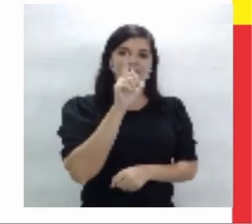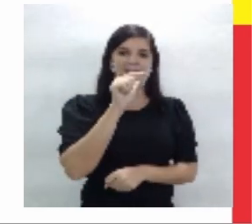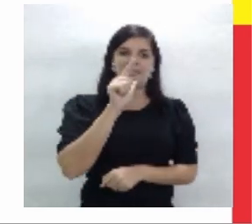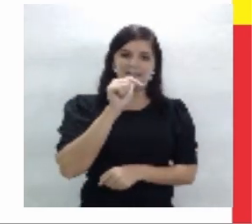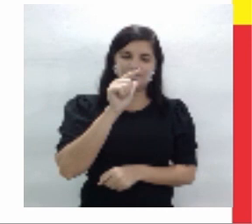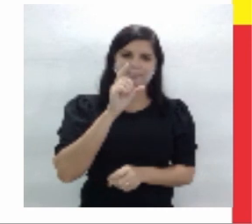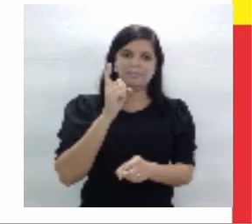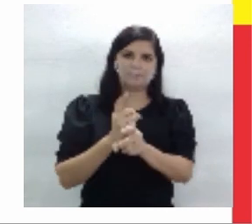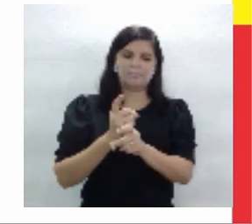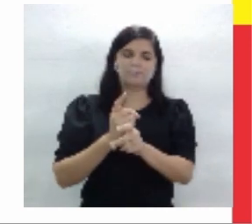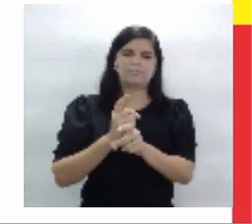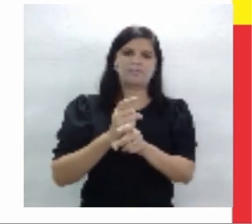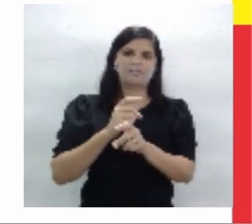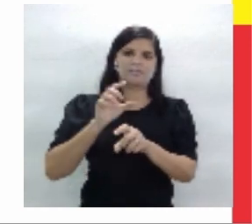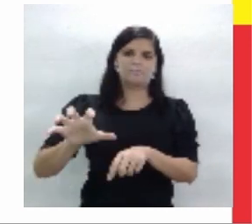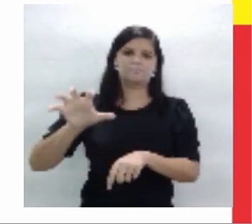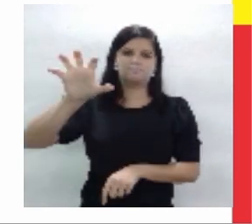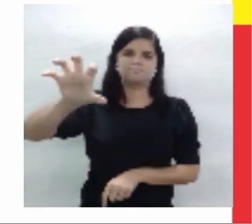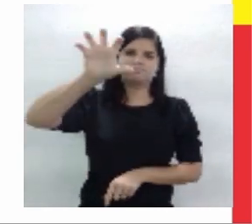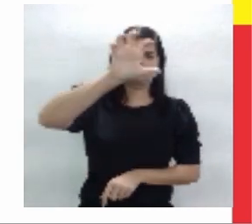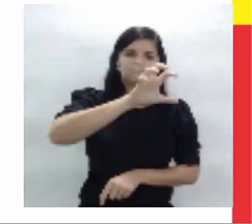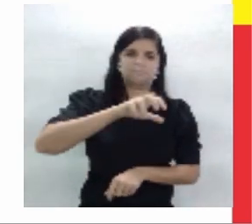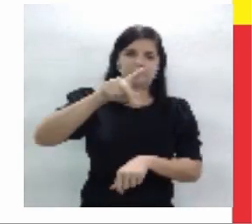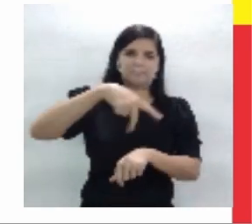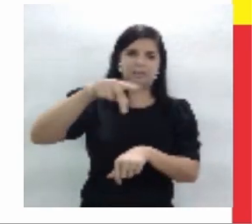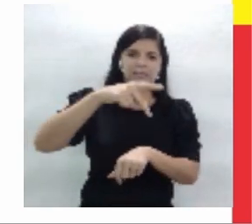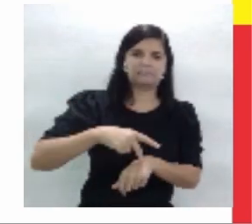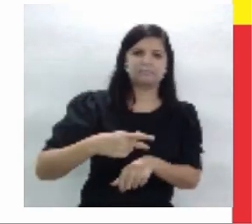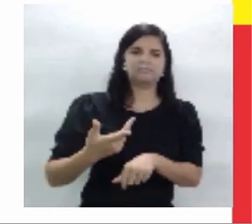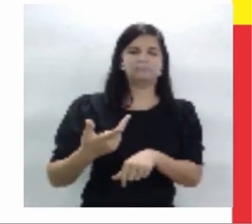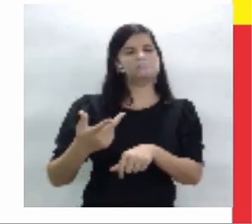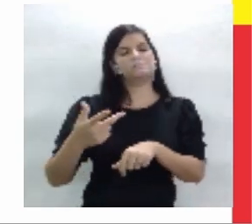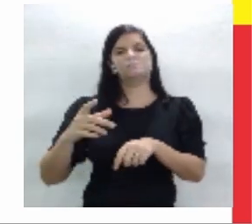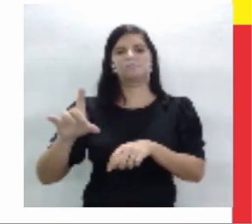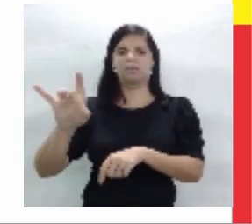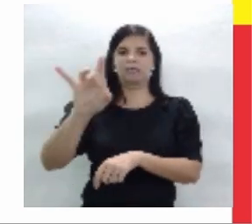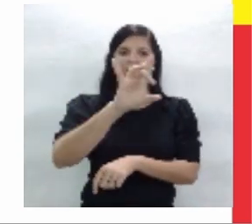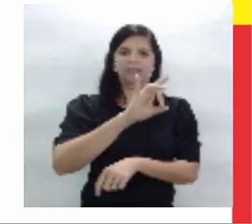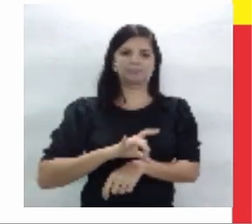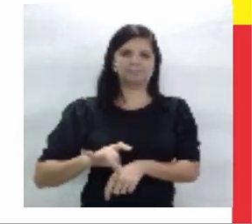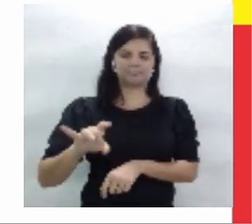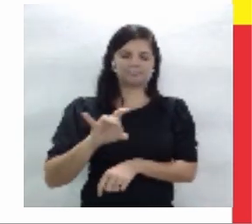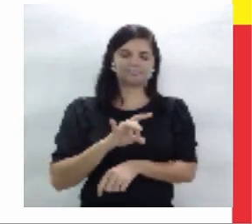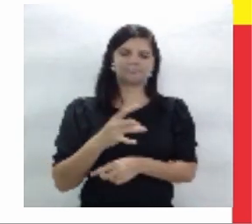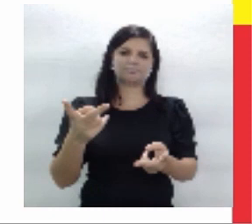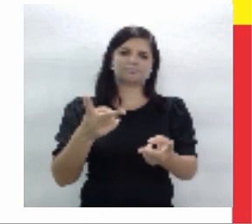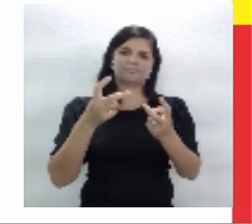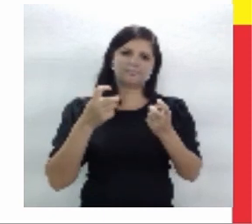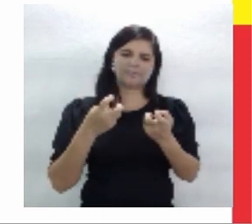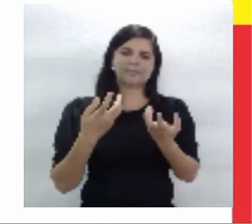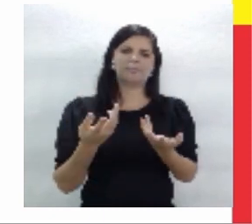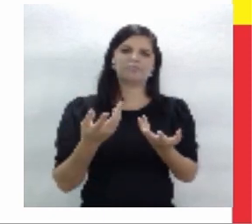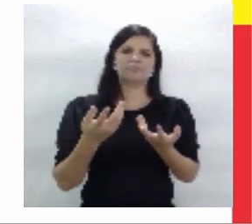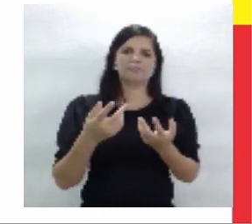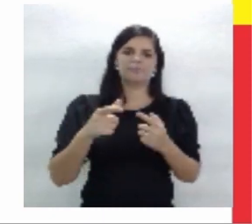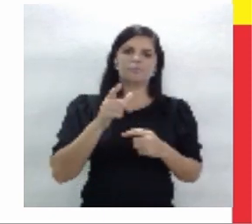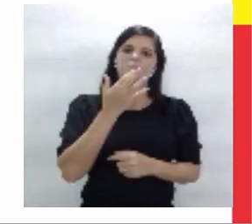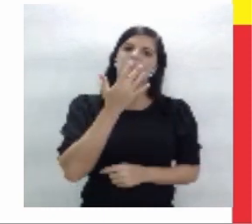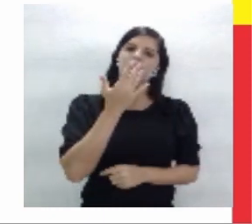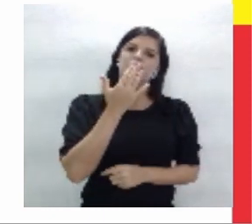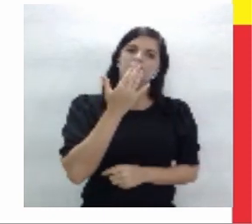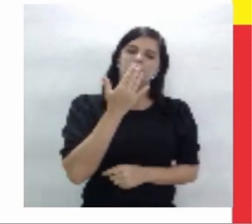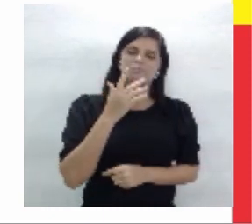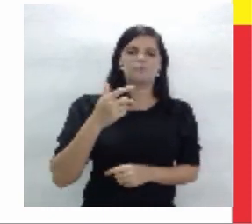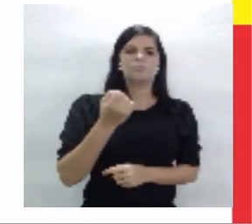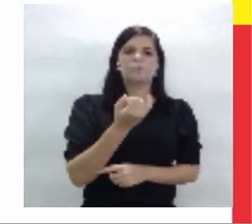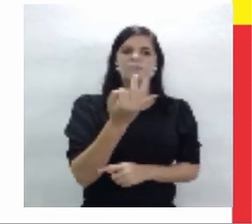tem em cada continente, tá? Cada nação, cada país, tá? Então, vocês conseguem observar através das cores, tá?